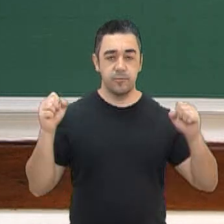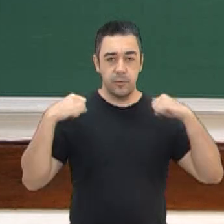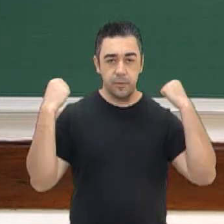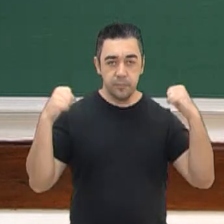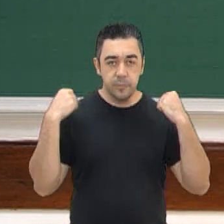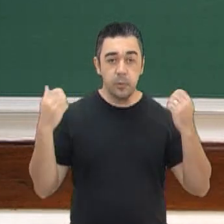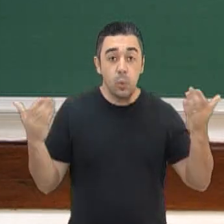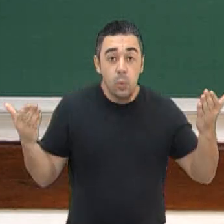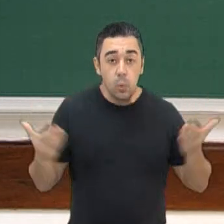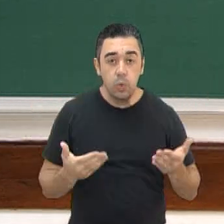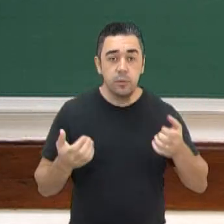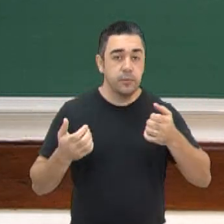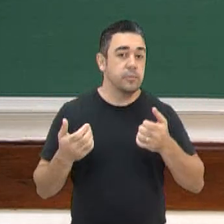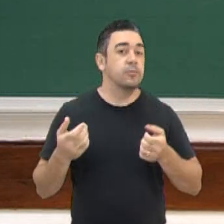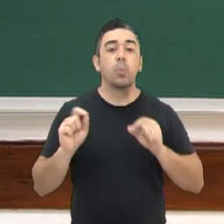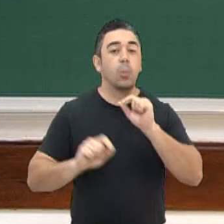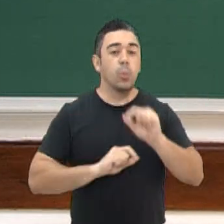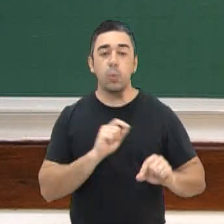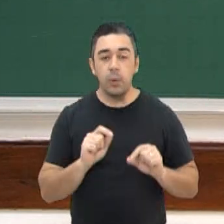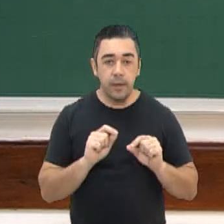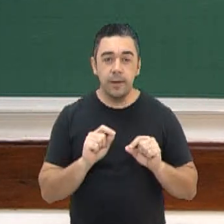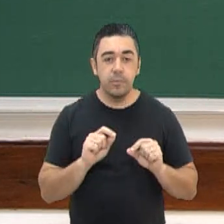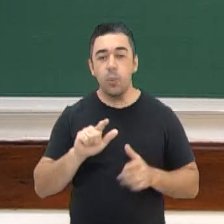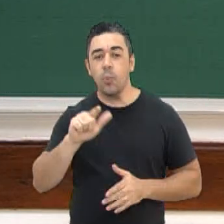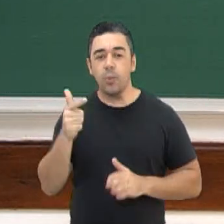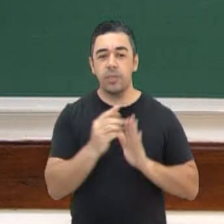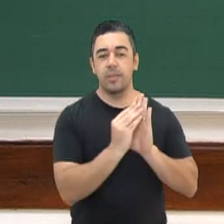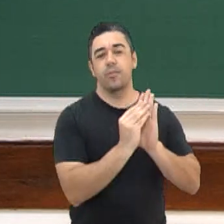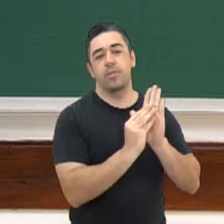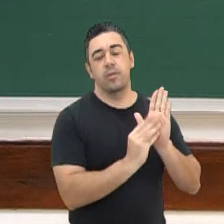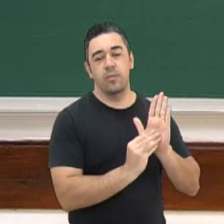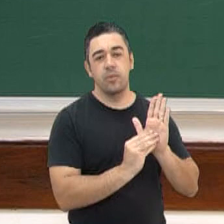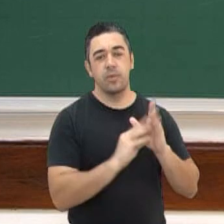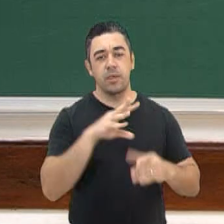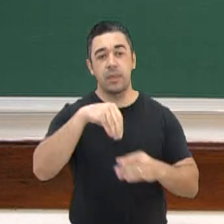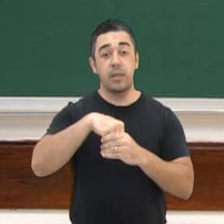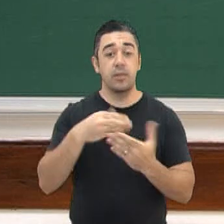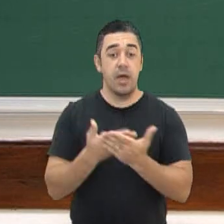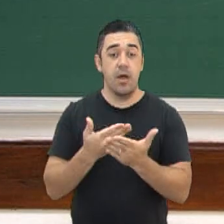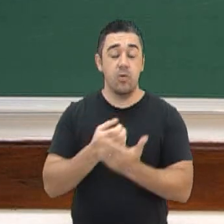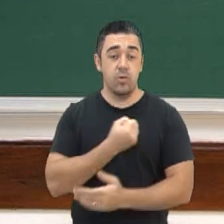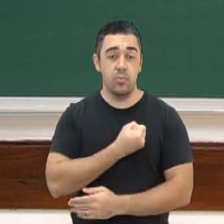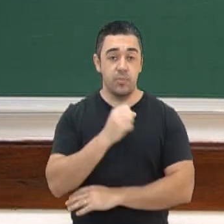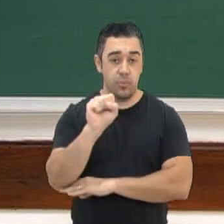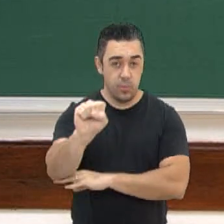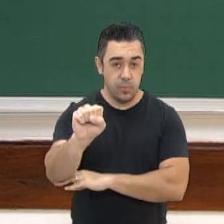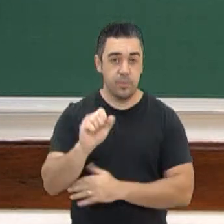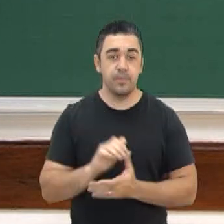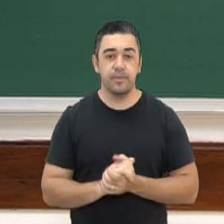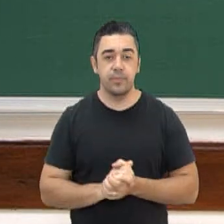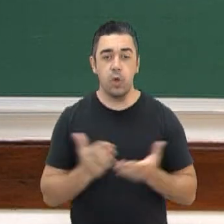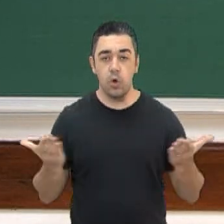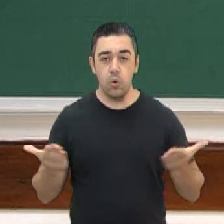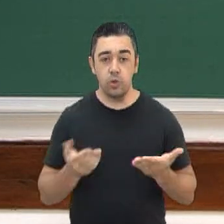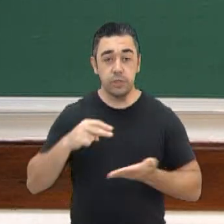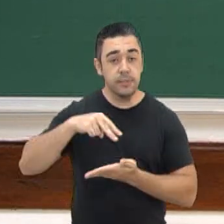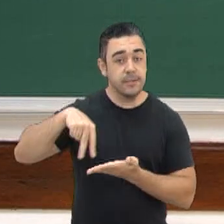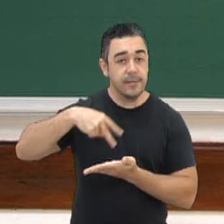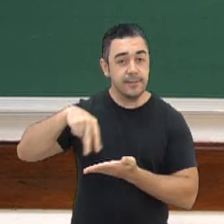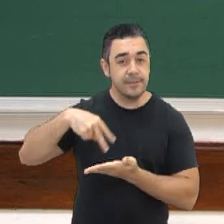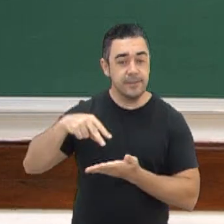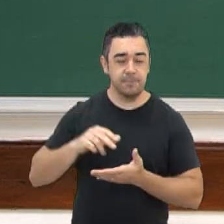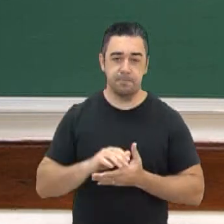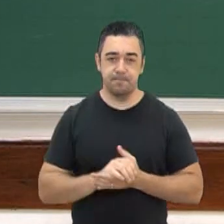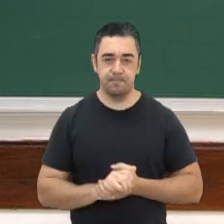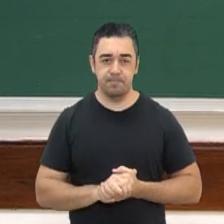Física e hoje falaremos sobre um outro conteúdo nessa nossa aula 8. Hoje abordaremos o tema